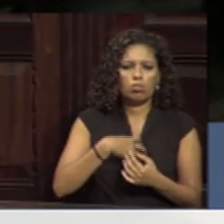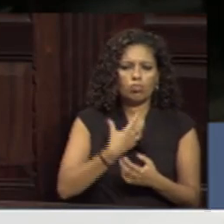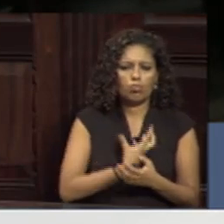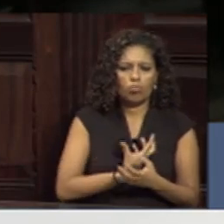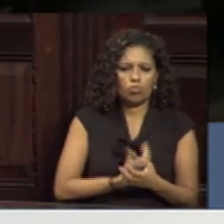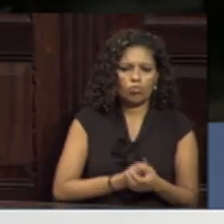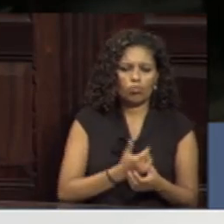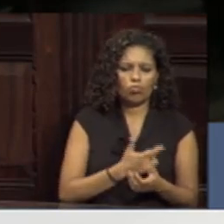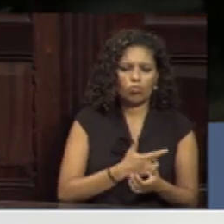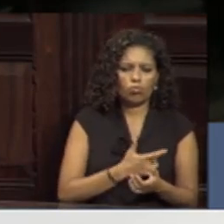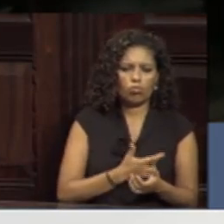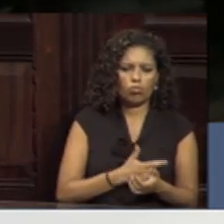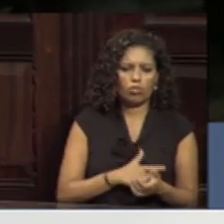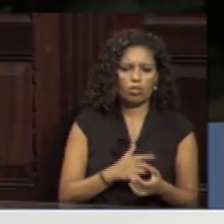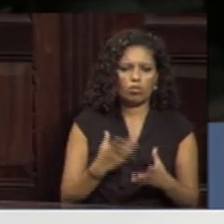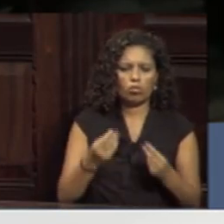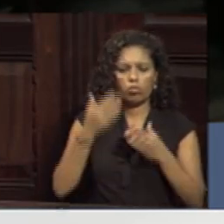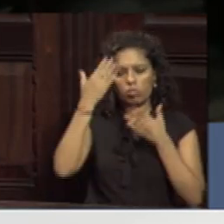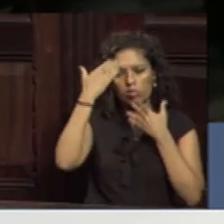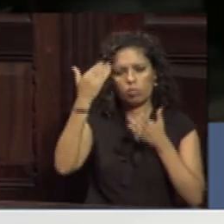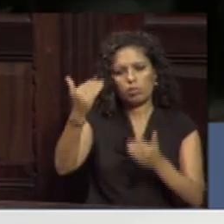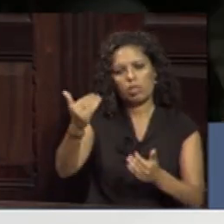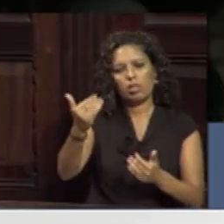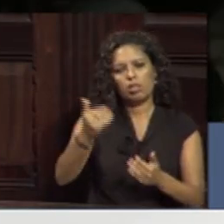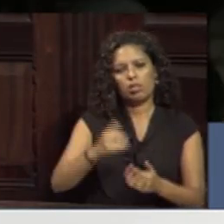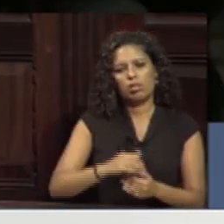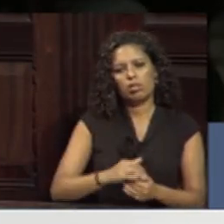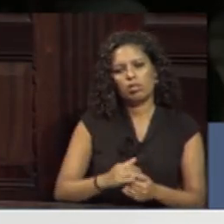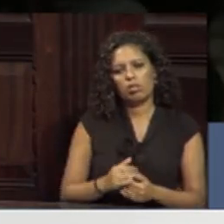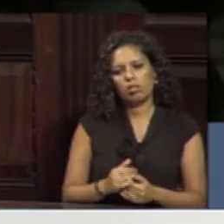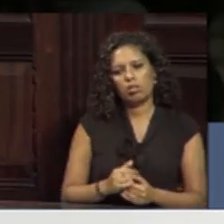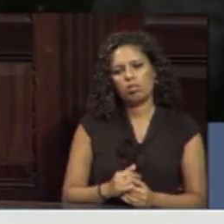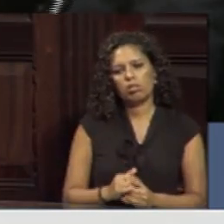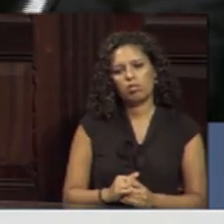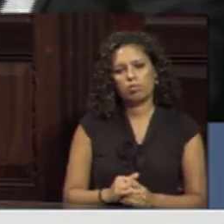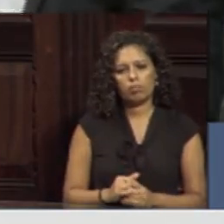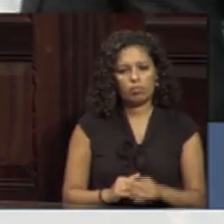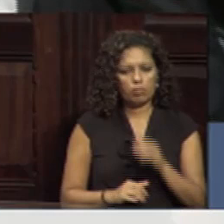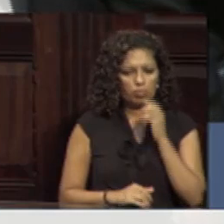de todos, tá? Muito obrigado. Fique com Deus.